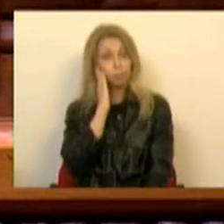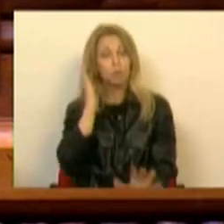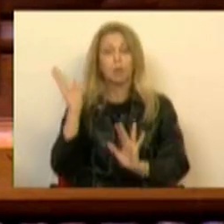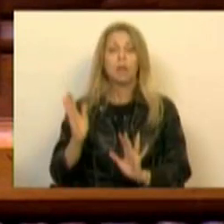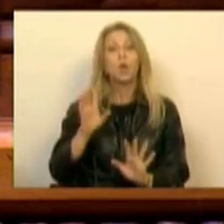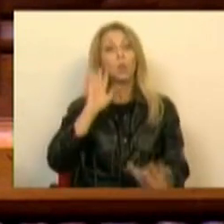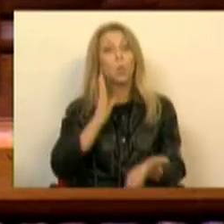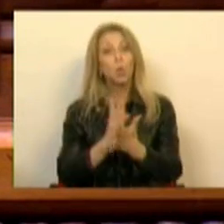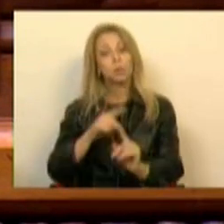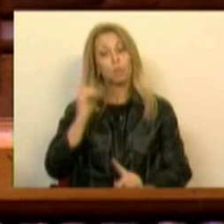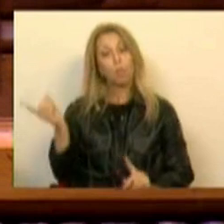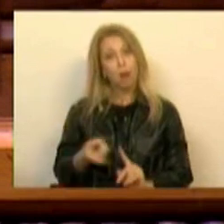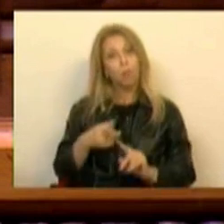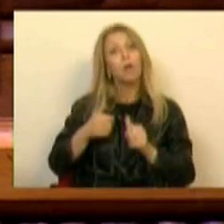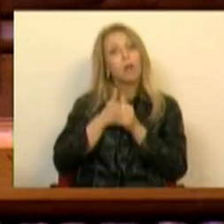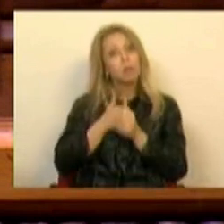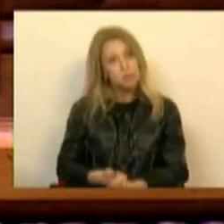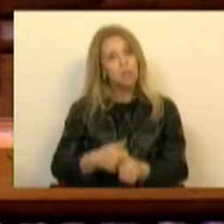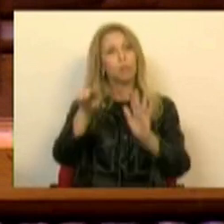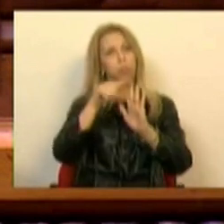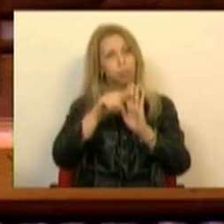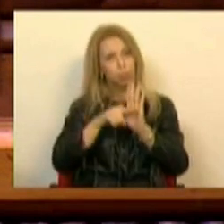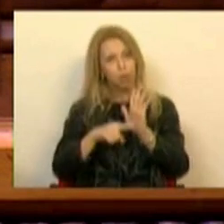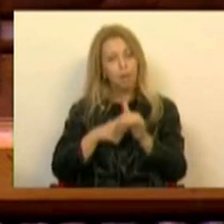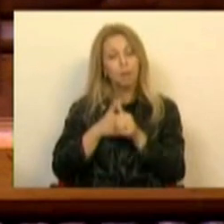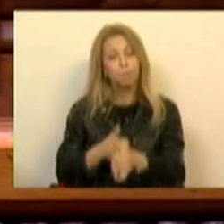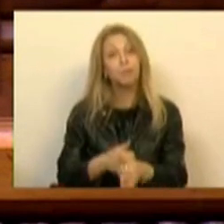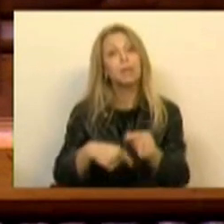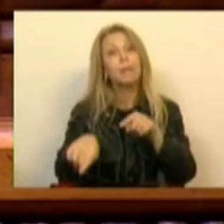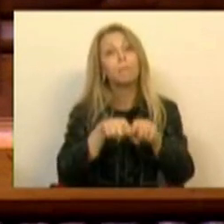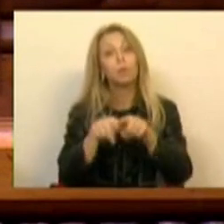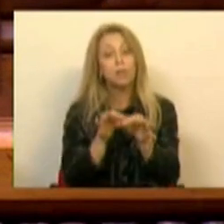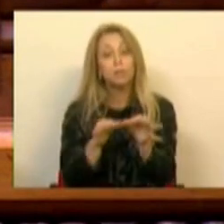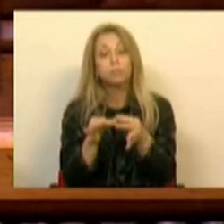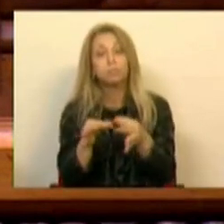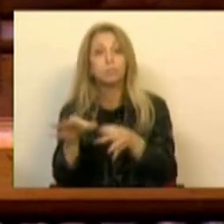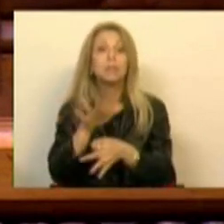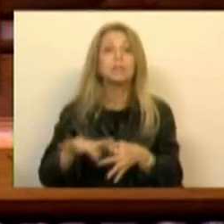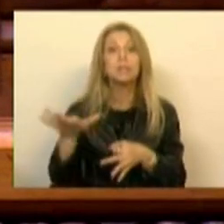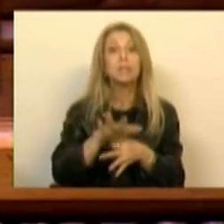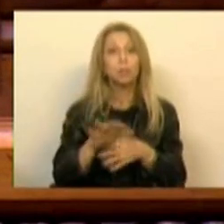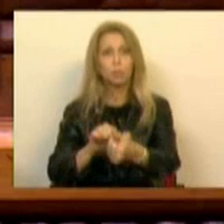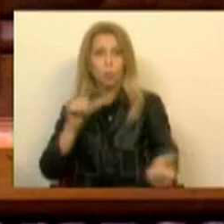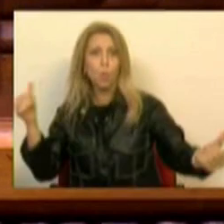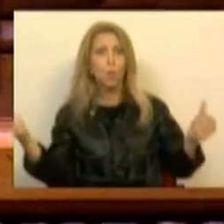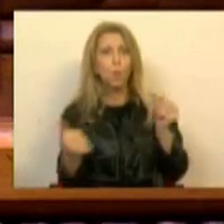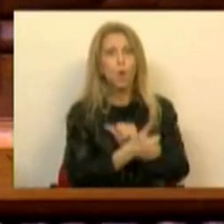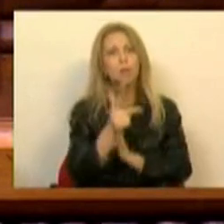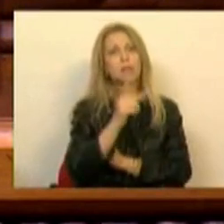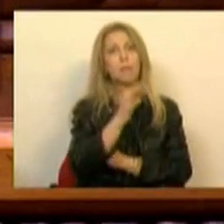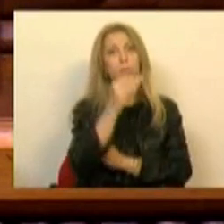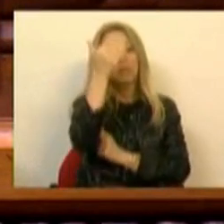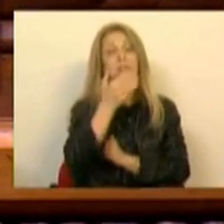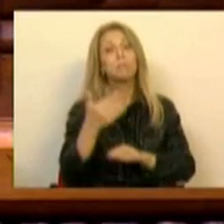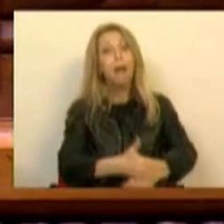ano, prosseguindo o seu programa e ajustando as políticas a uma conjuntura que mudou radicalmente